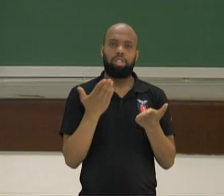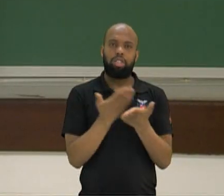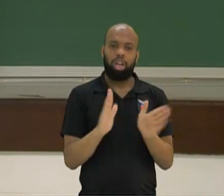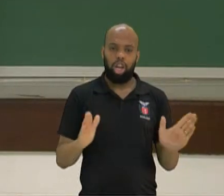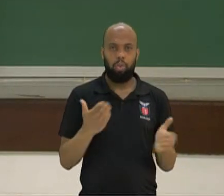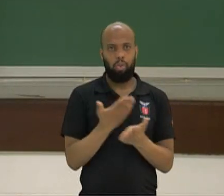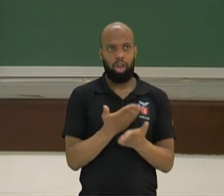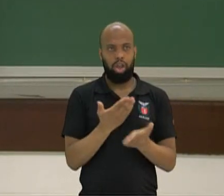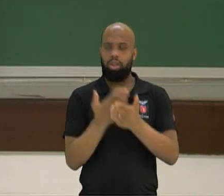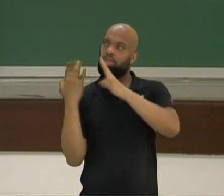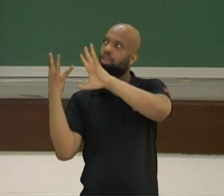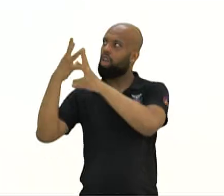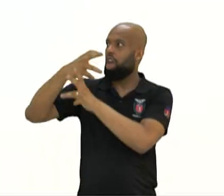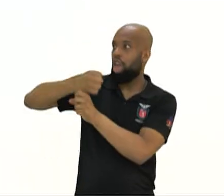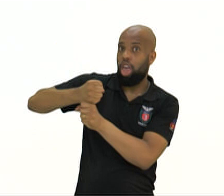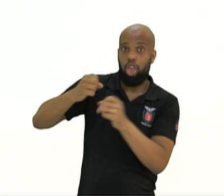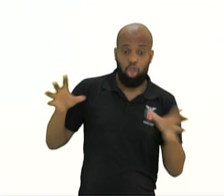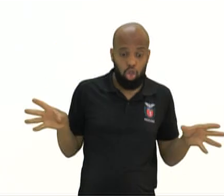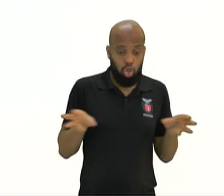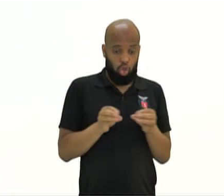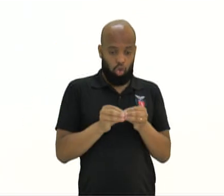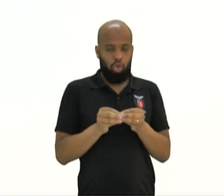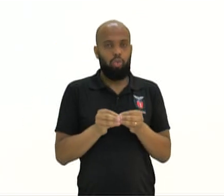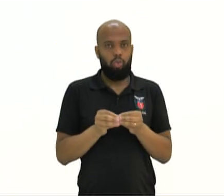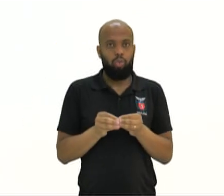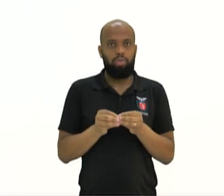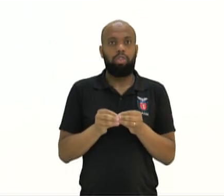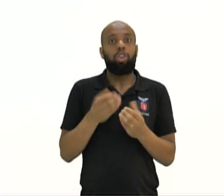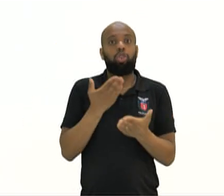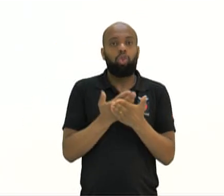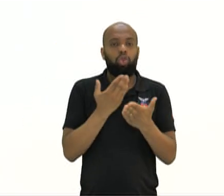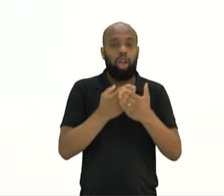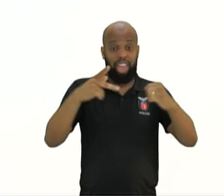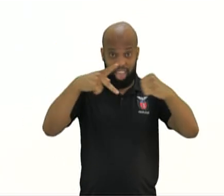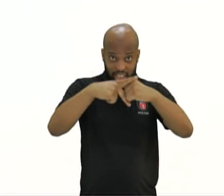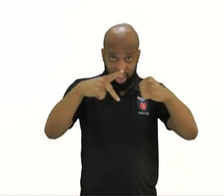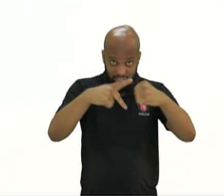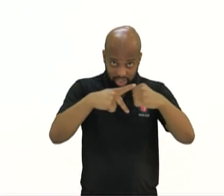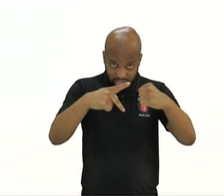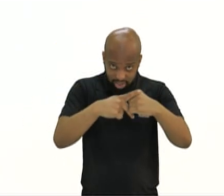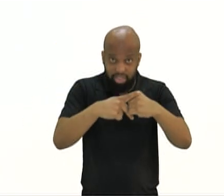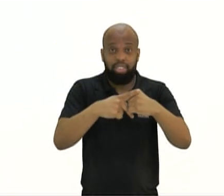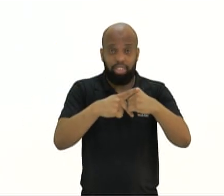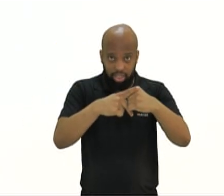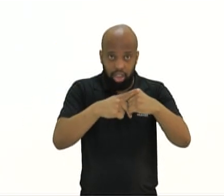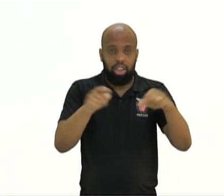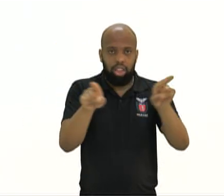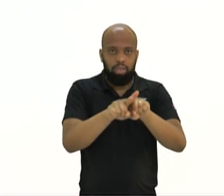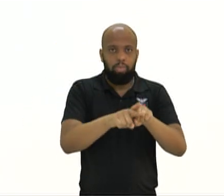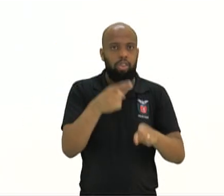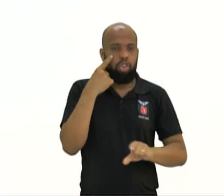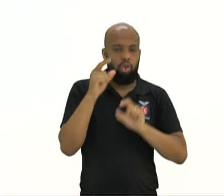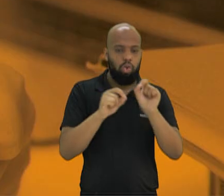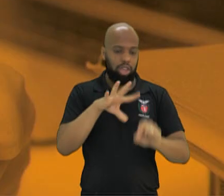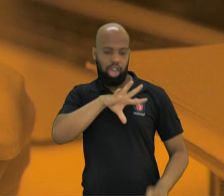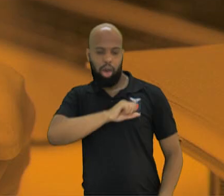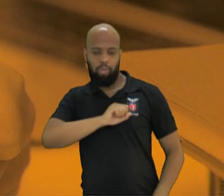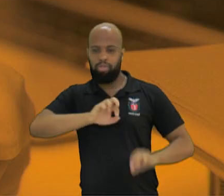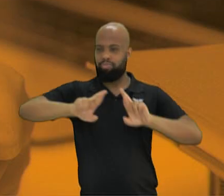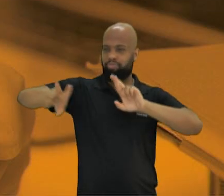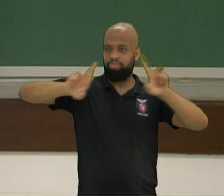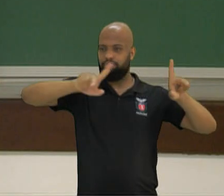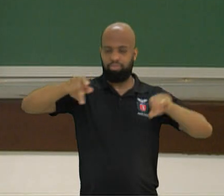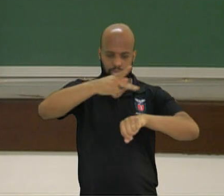tá? Resumão da nossa aula. Revisamos os pronomes relativos, vimos o significado de amor em diferentes